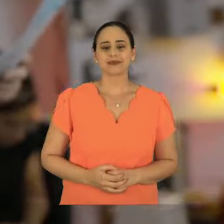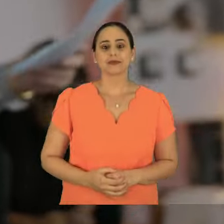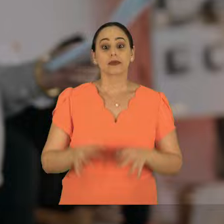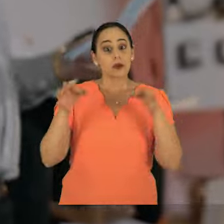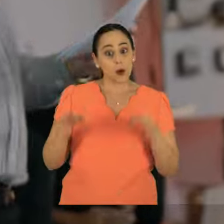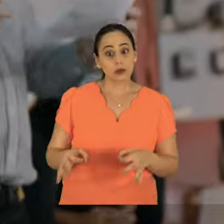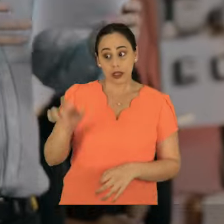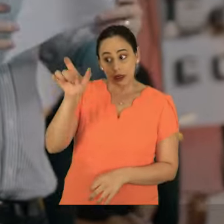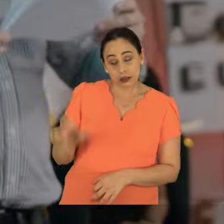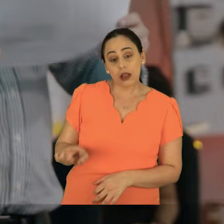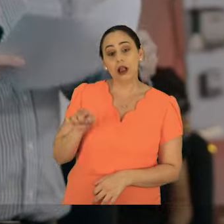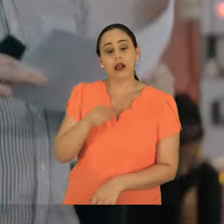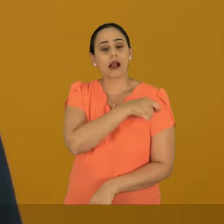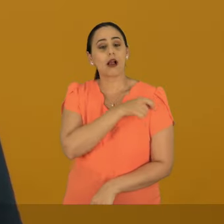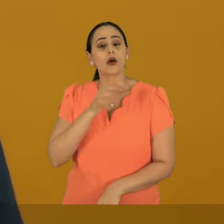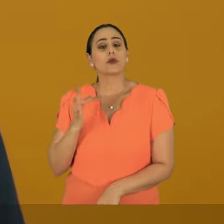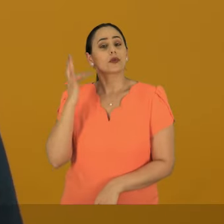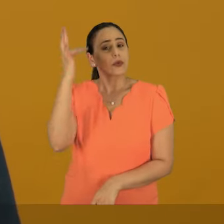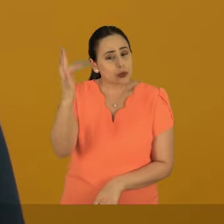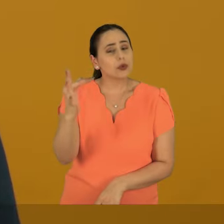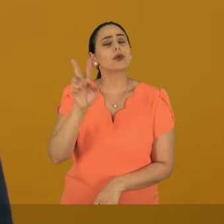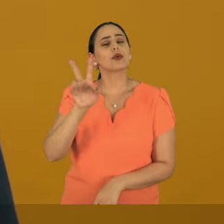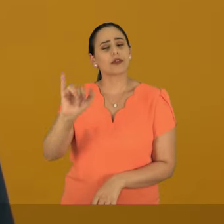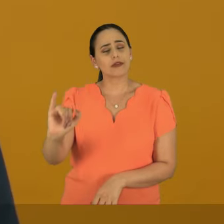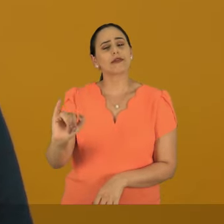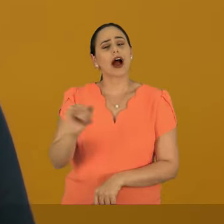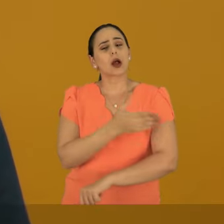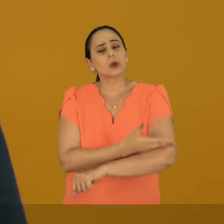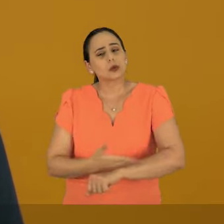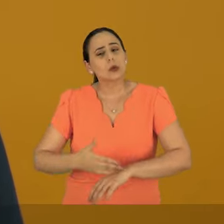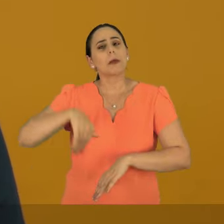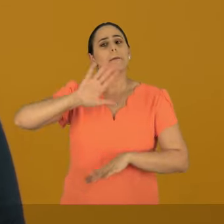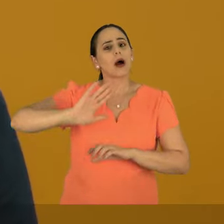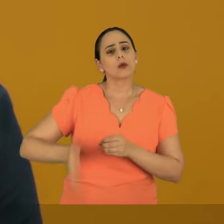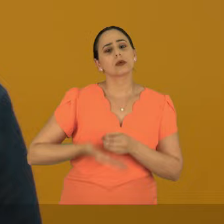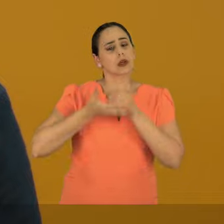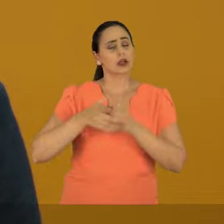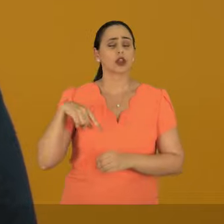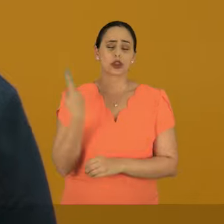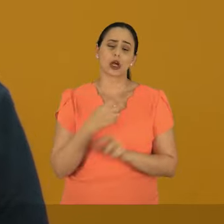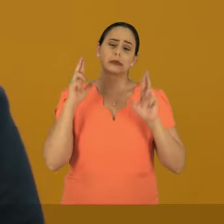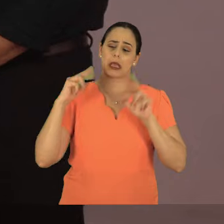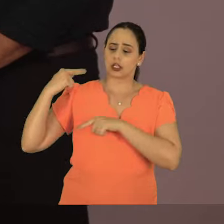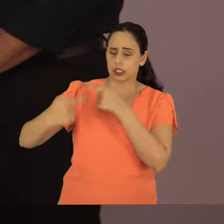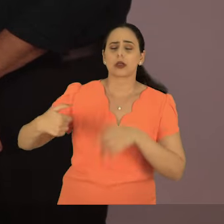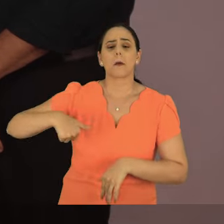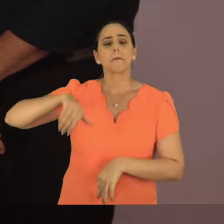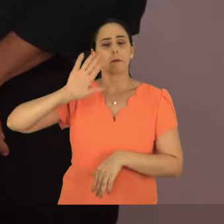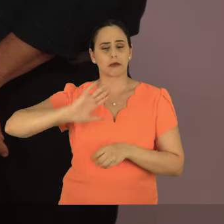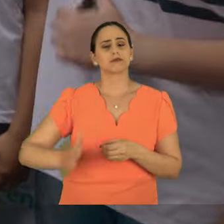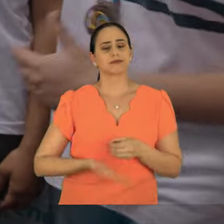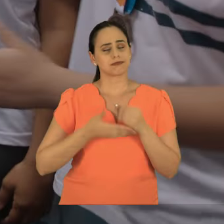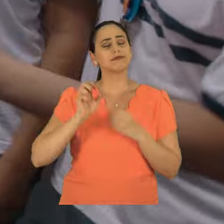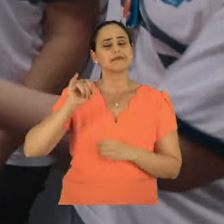divertida. E certamente vai ser um estudante que no futuro vai ter hábitos mais sustentáveis, né? E é o que a gente